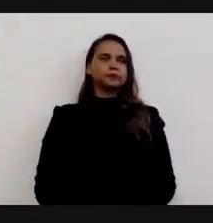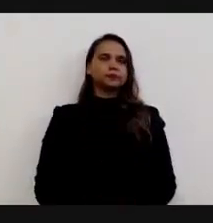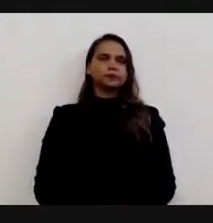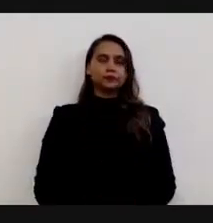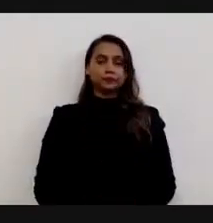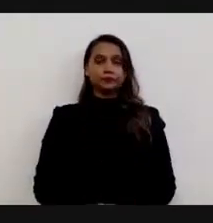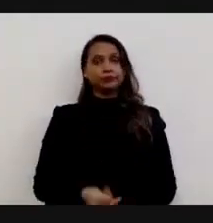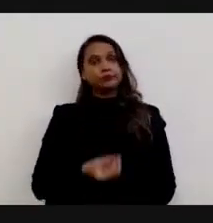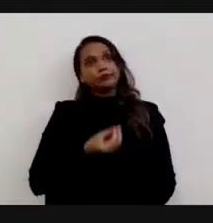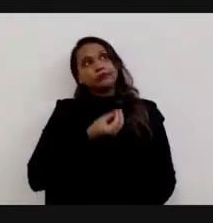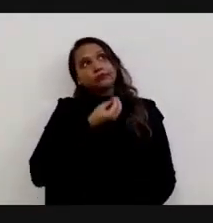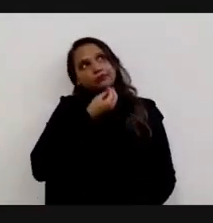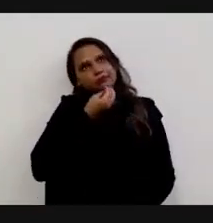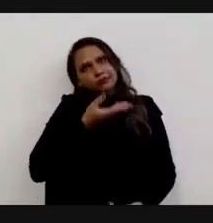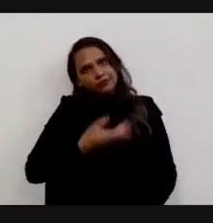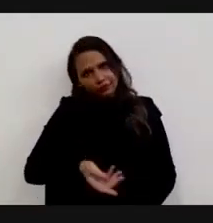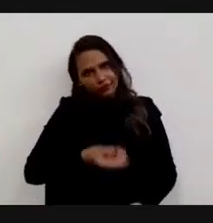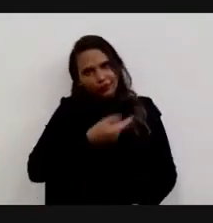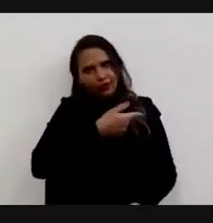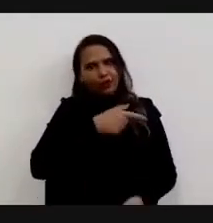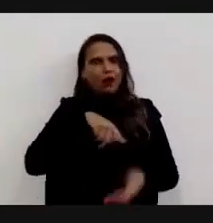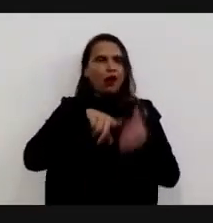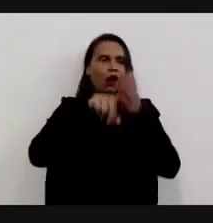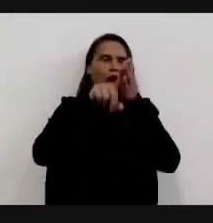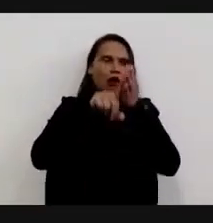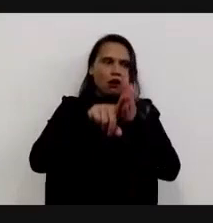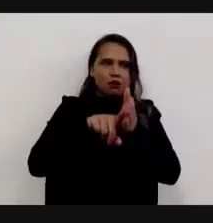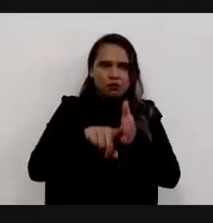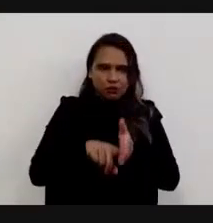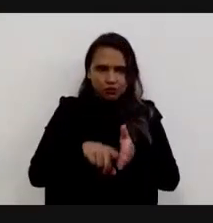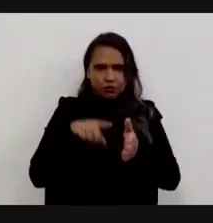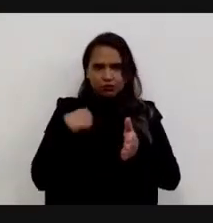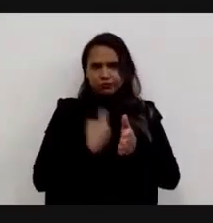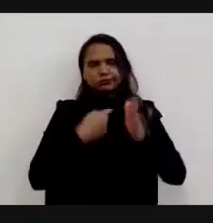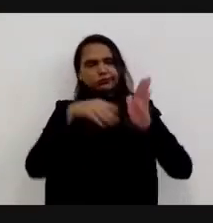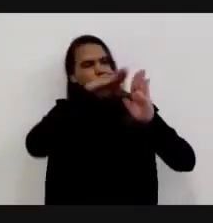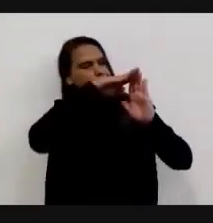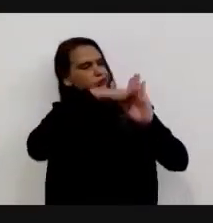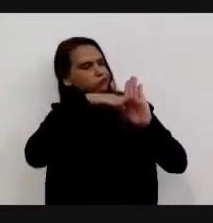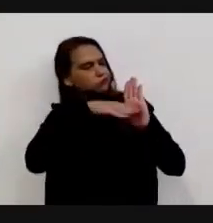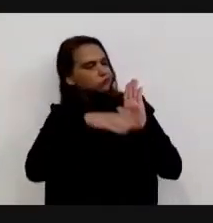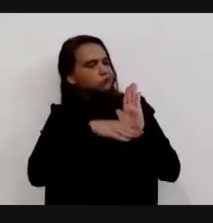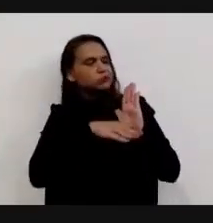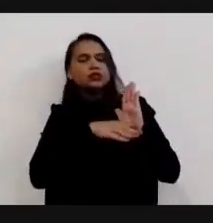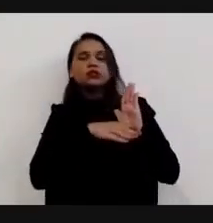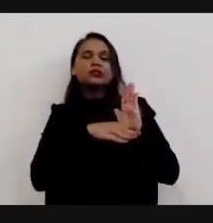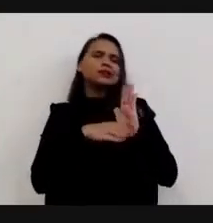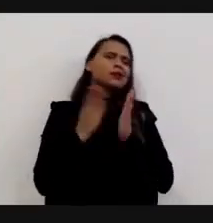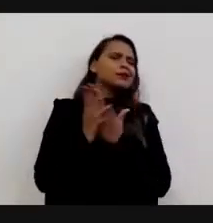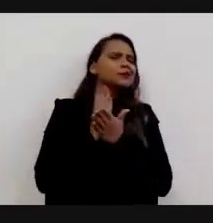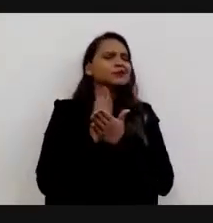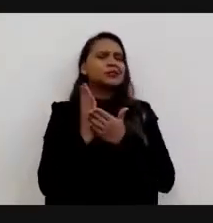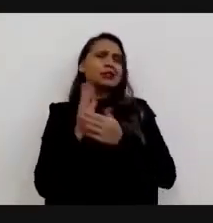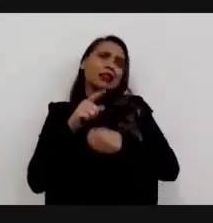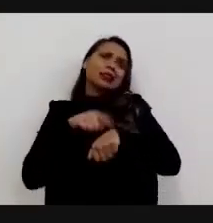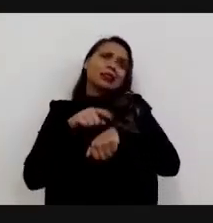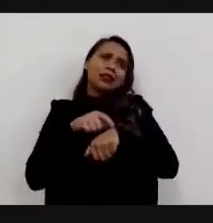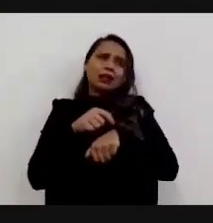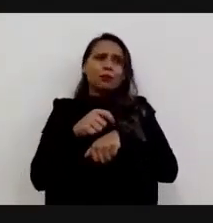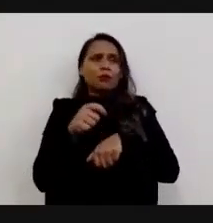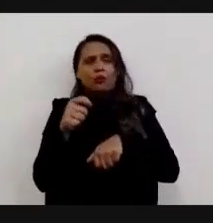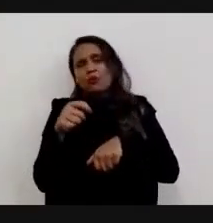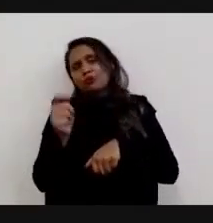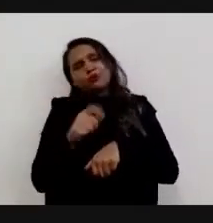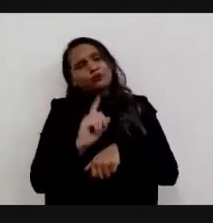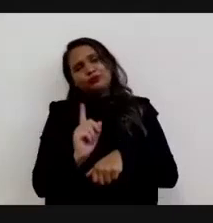Obviamente que essa consulta é um processo muito solene, como a gente até demonstra na nossa dissertação lá, e às vezes não tem tempo para fazer isso